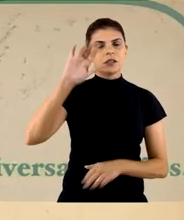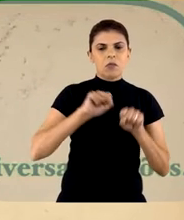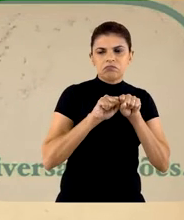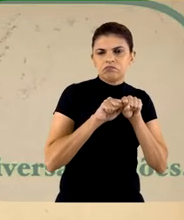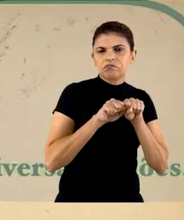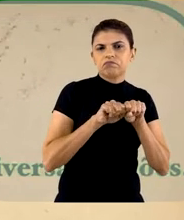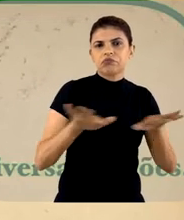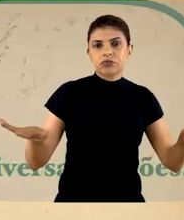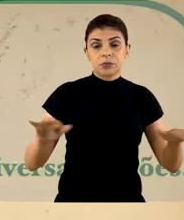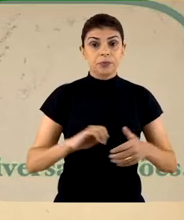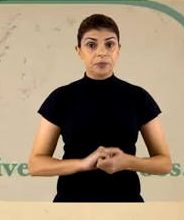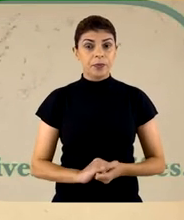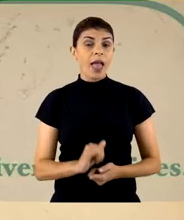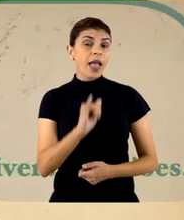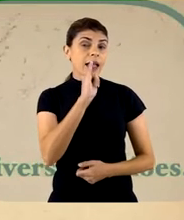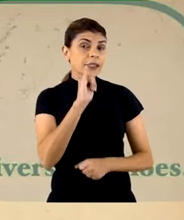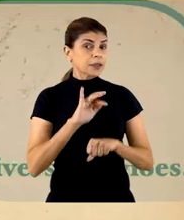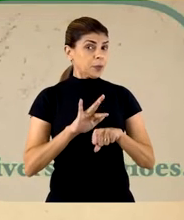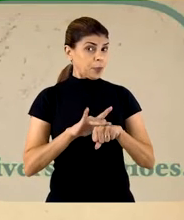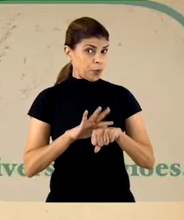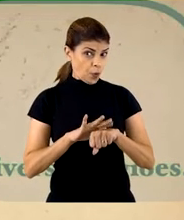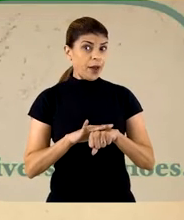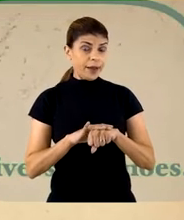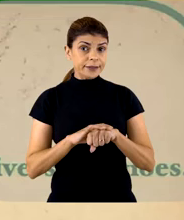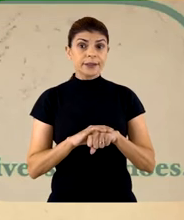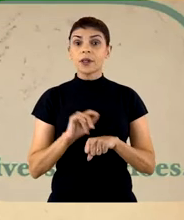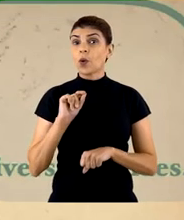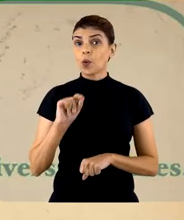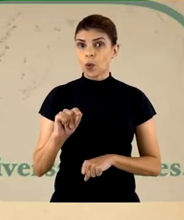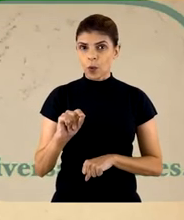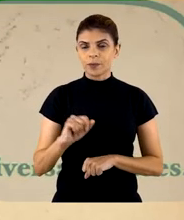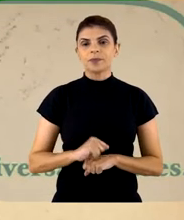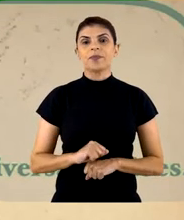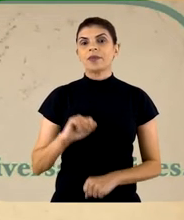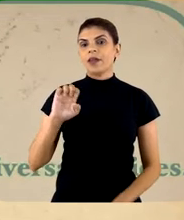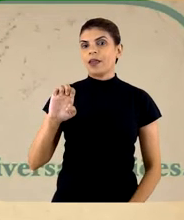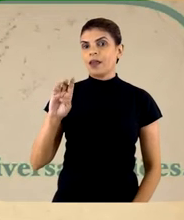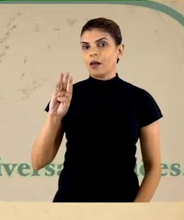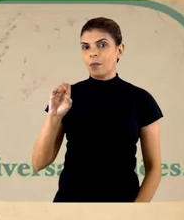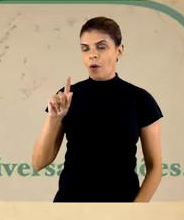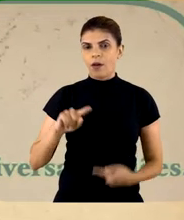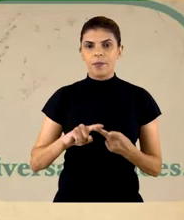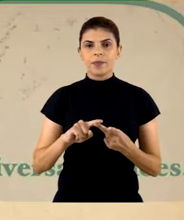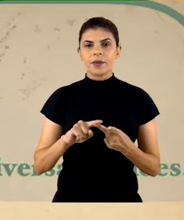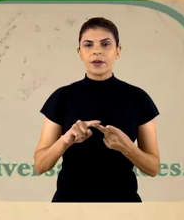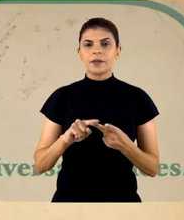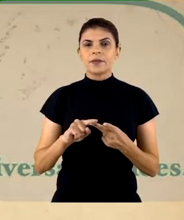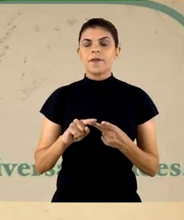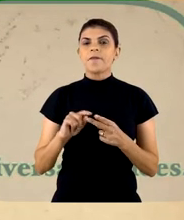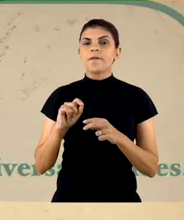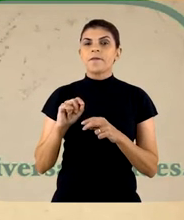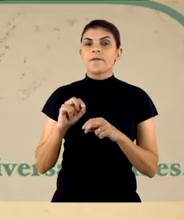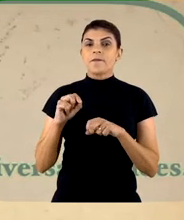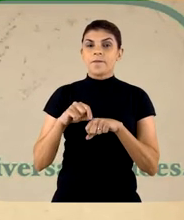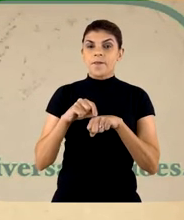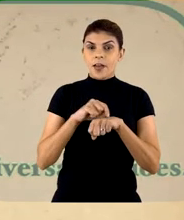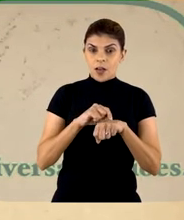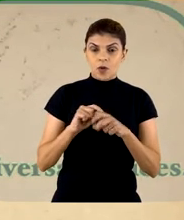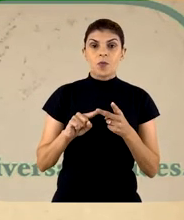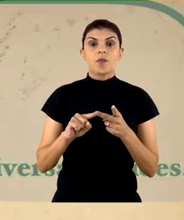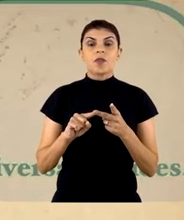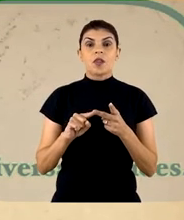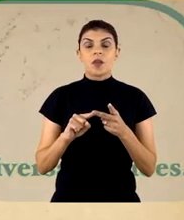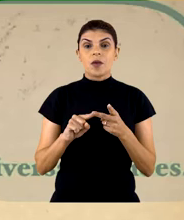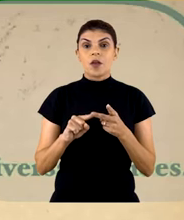país. Exemplos de doenças epidêmicas são o vírus da ebola, varíola, gripe espanhola,